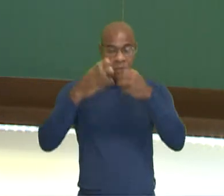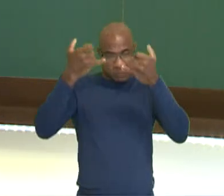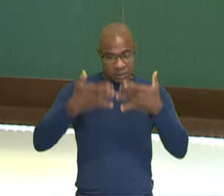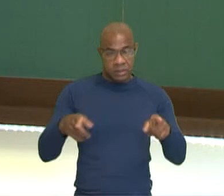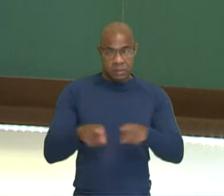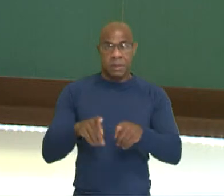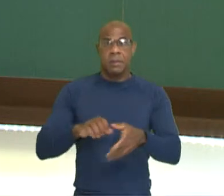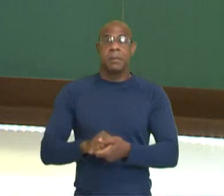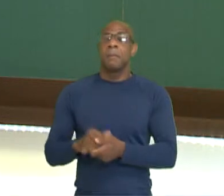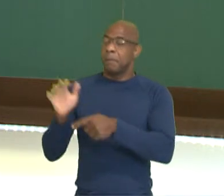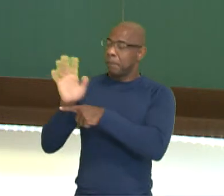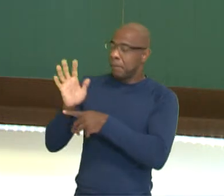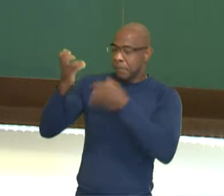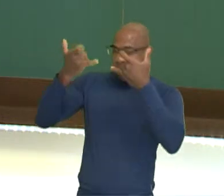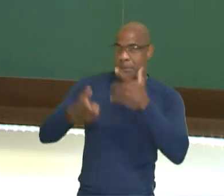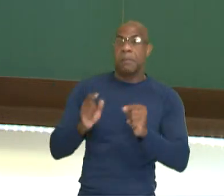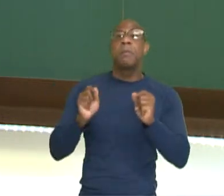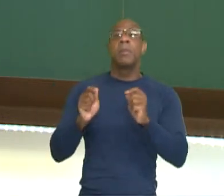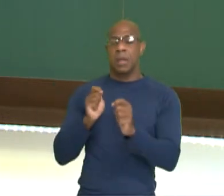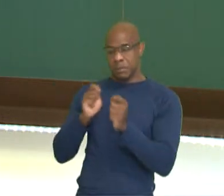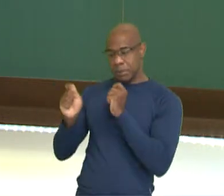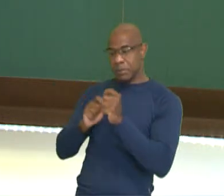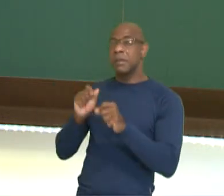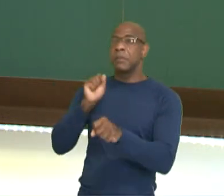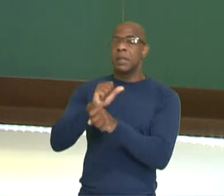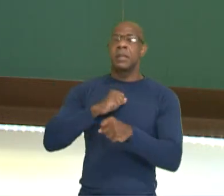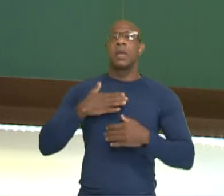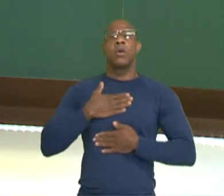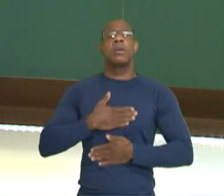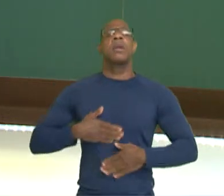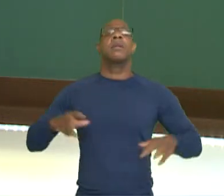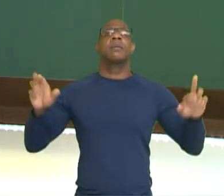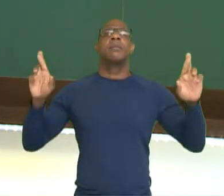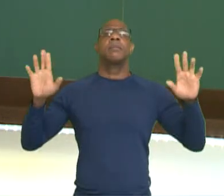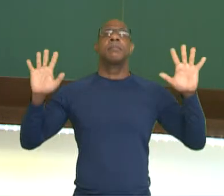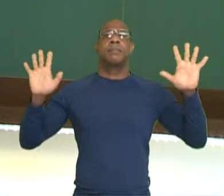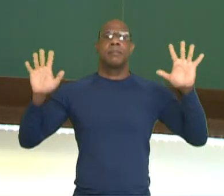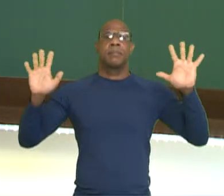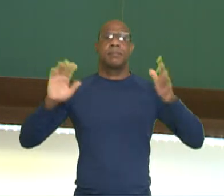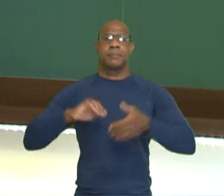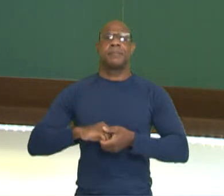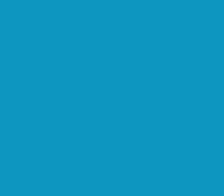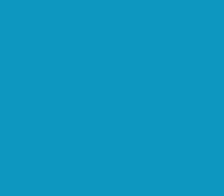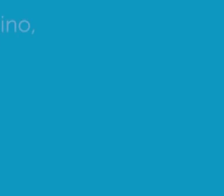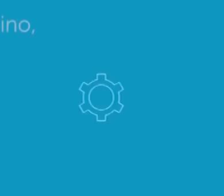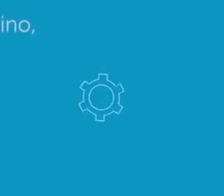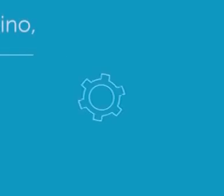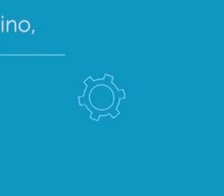Nesse vídeo falamos sobre reportagem. Espero que você tenha gostado e até breve.